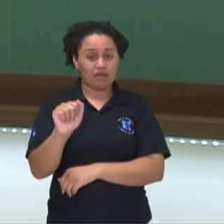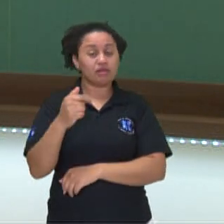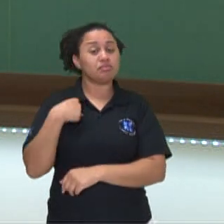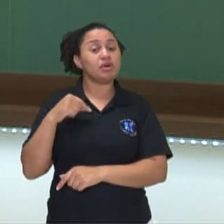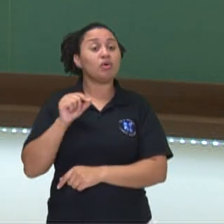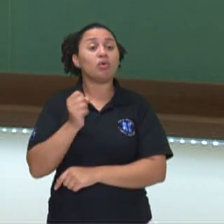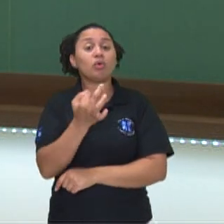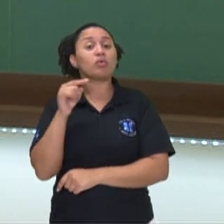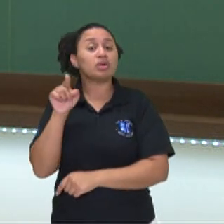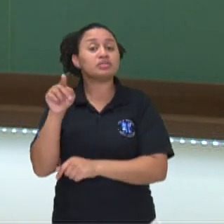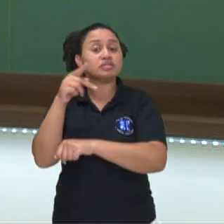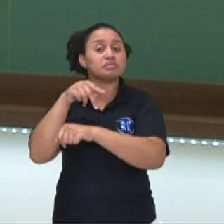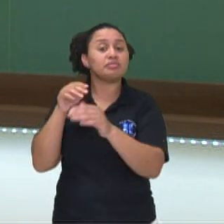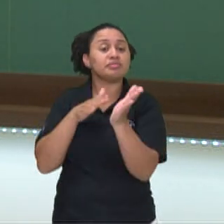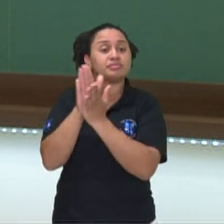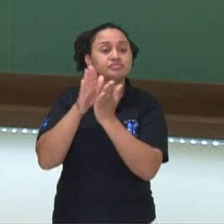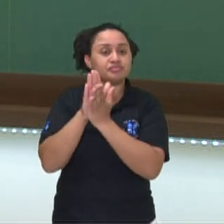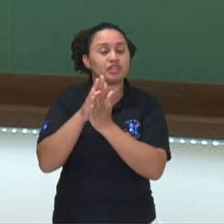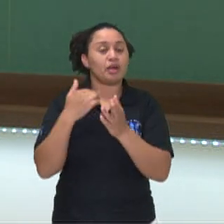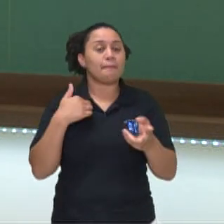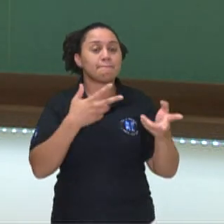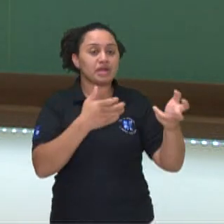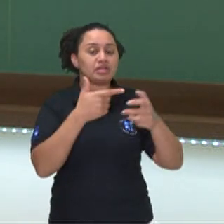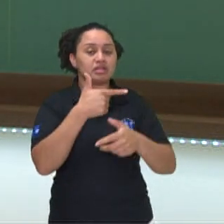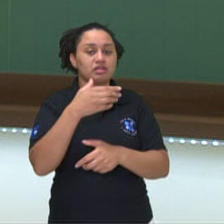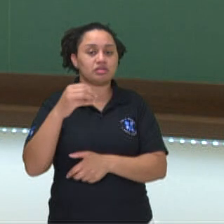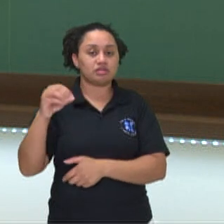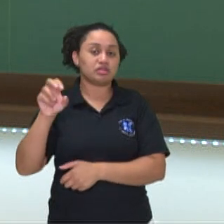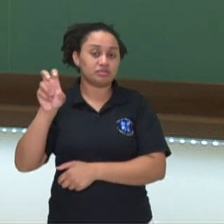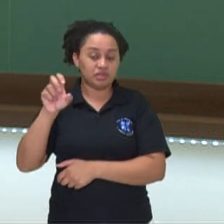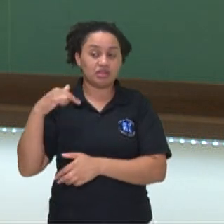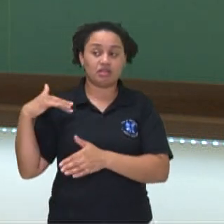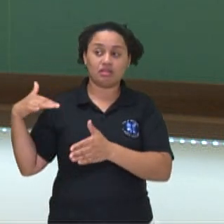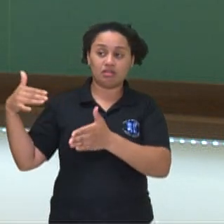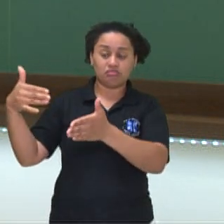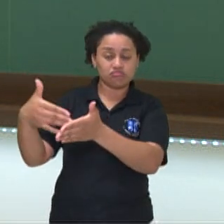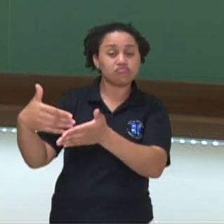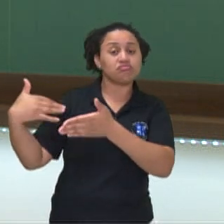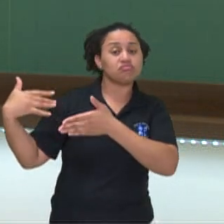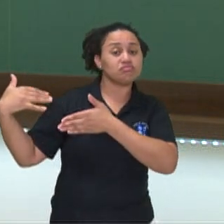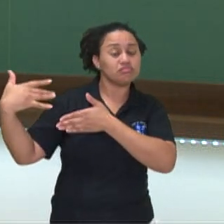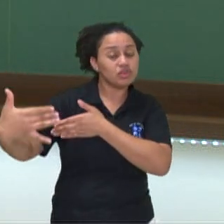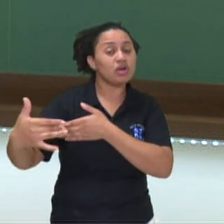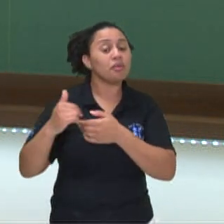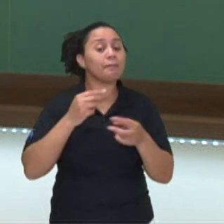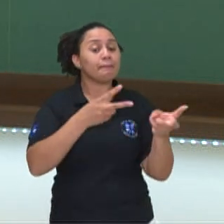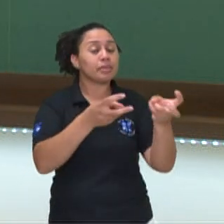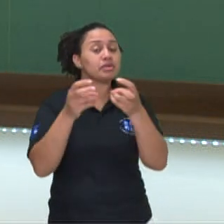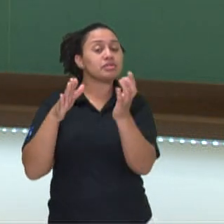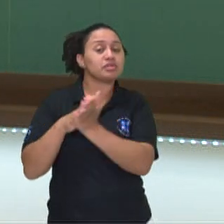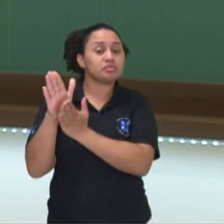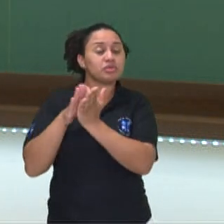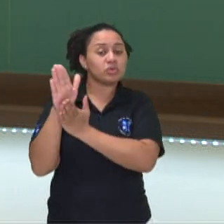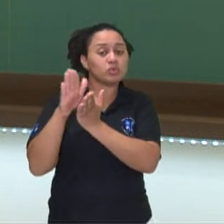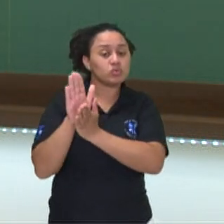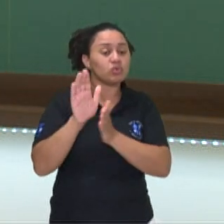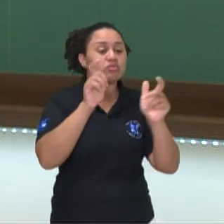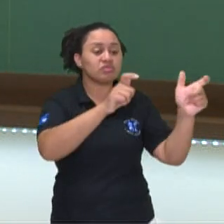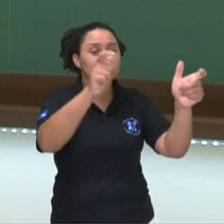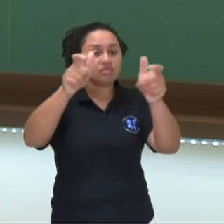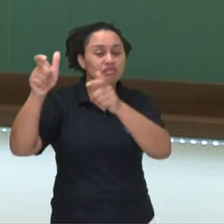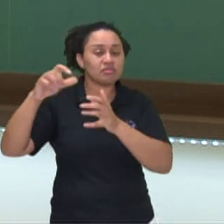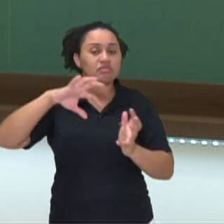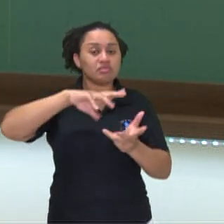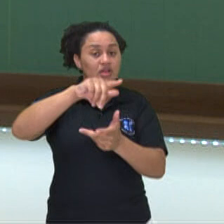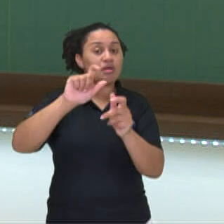E observando de 2005 e ao longo do tempo, percebe-se que o consumo em determinadas áreas do